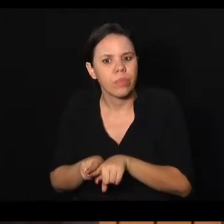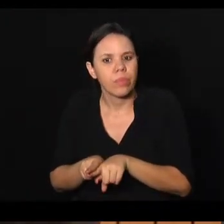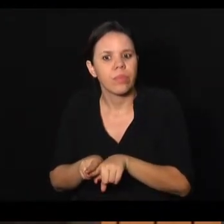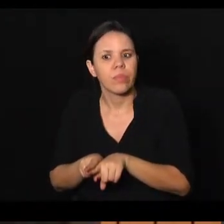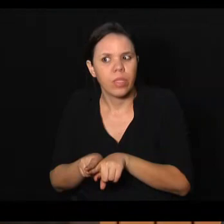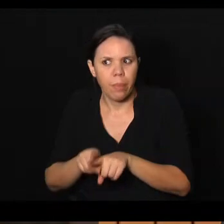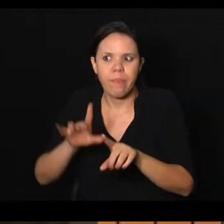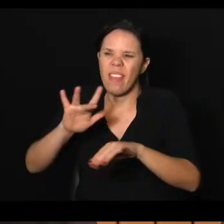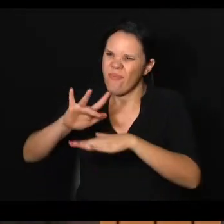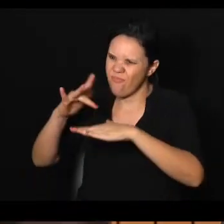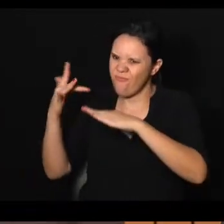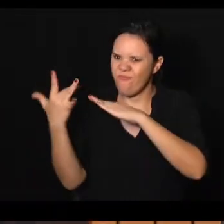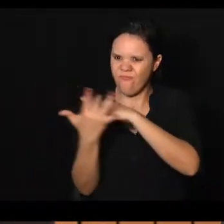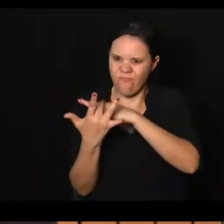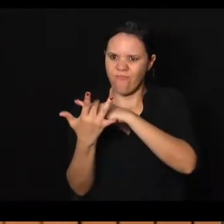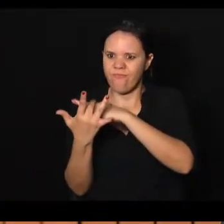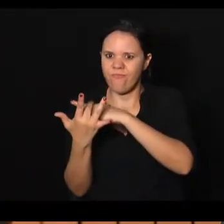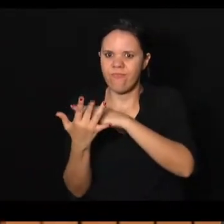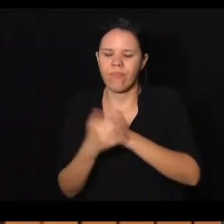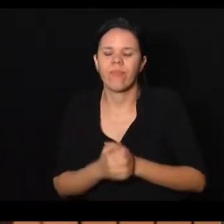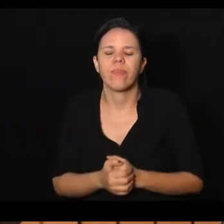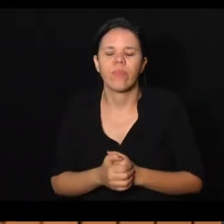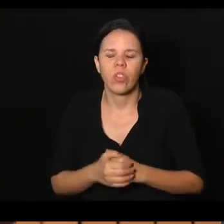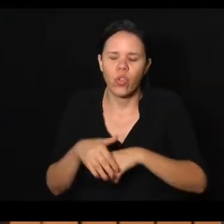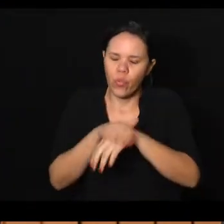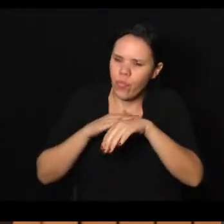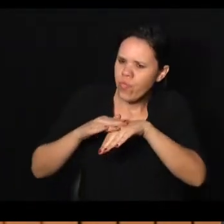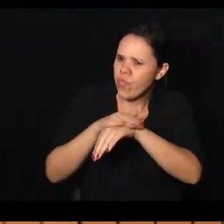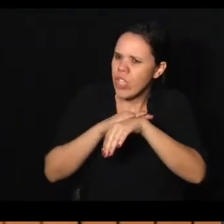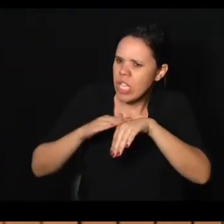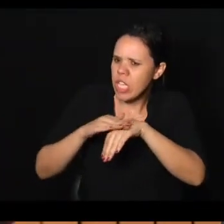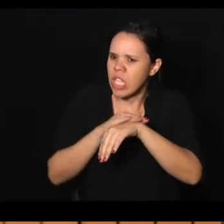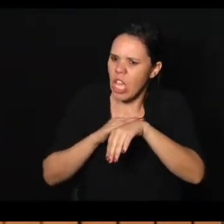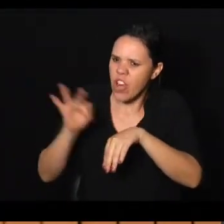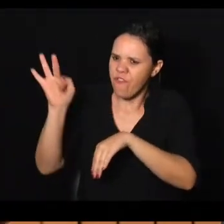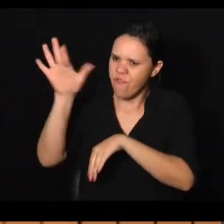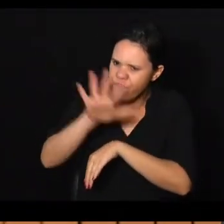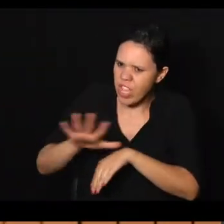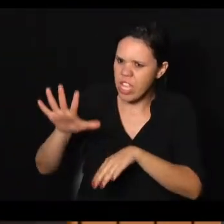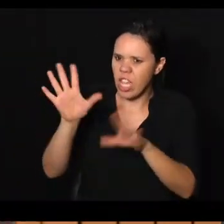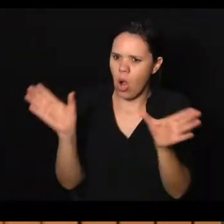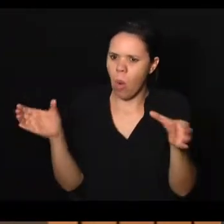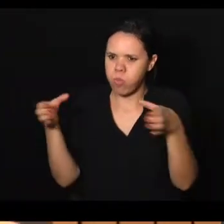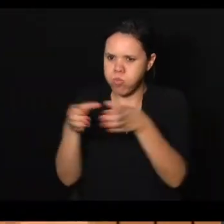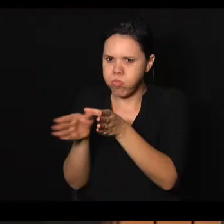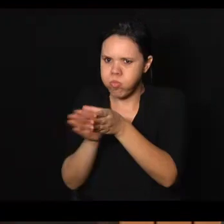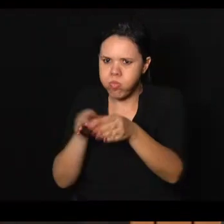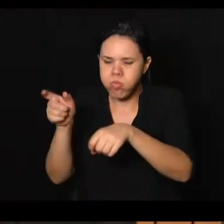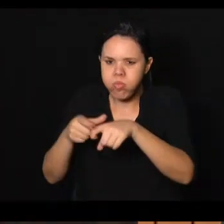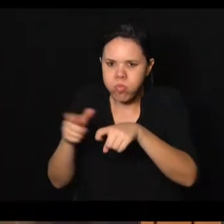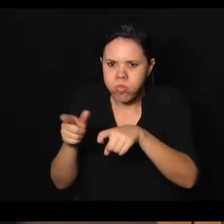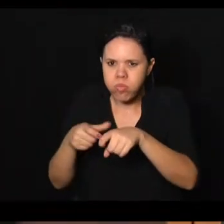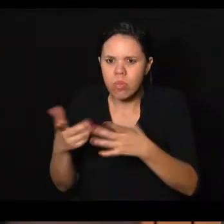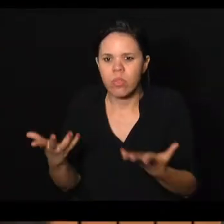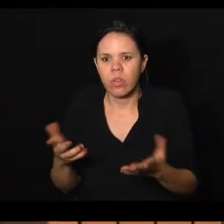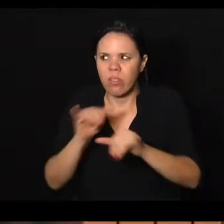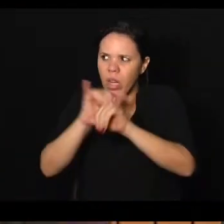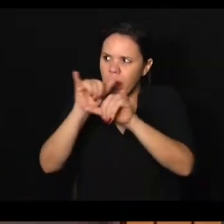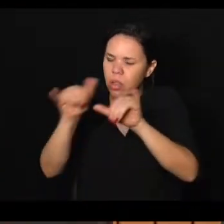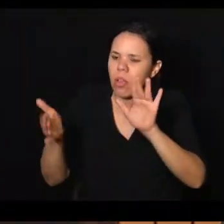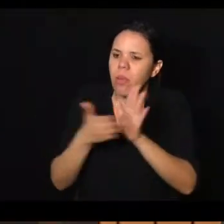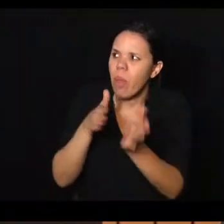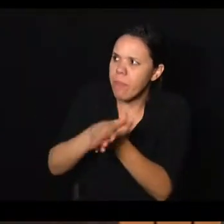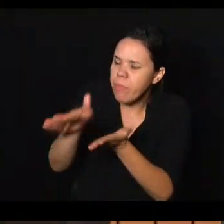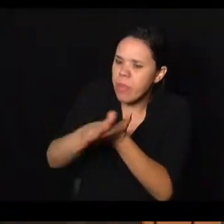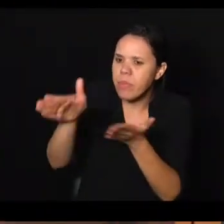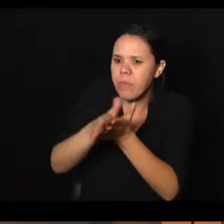redes sociais. Nós estamos conversando com a Federação, com o Conselho Nacional de Medicina, para que publique uma resolução,